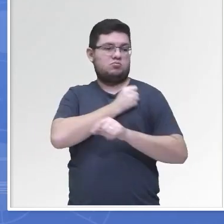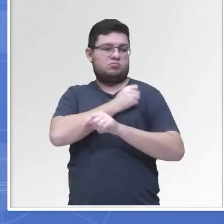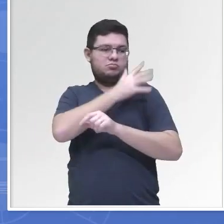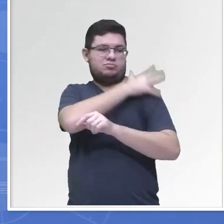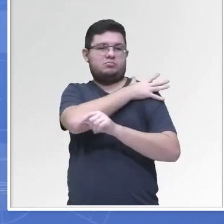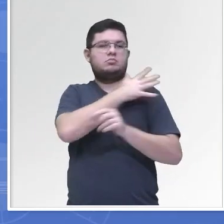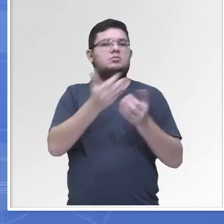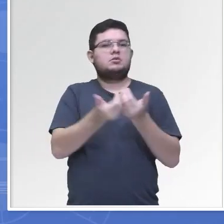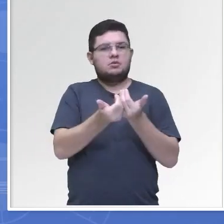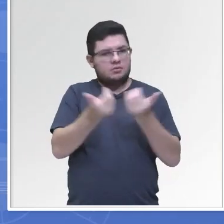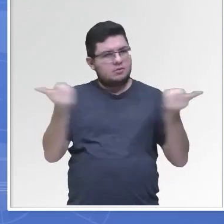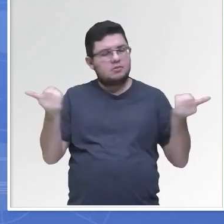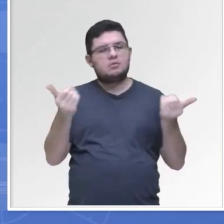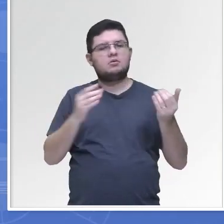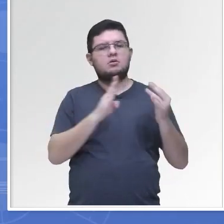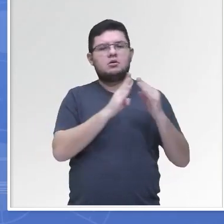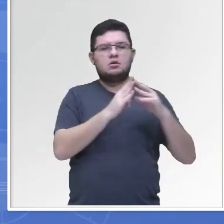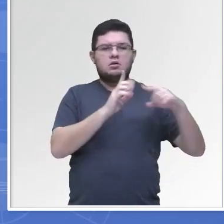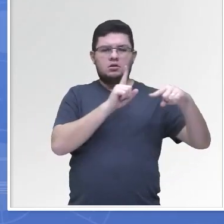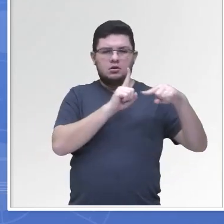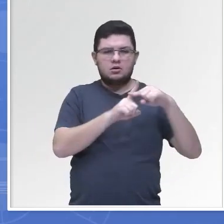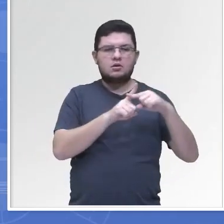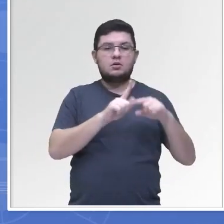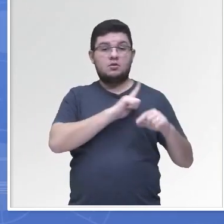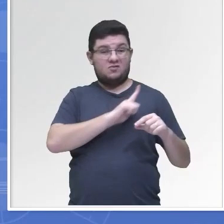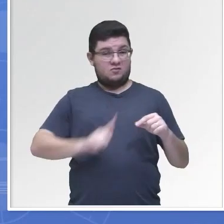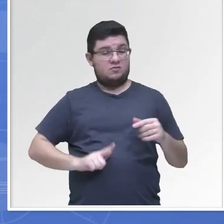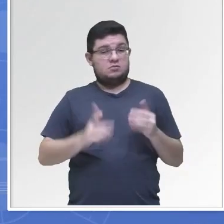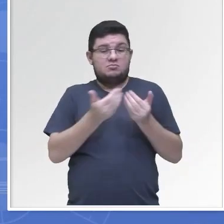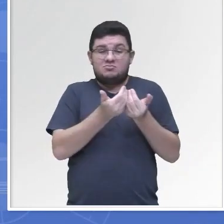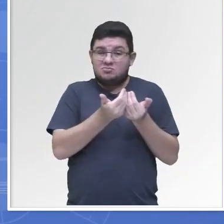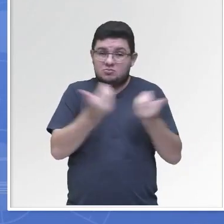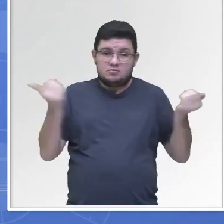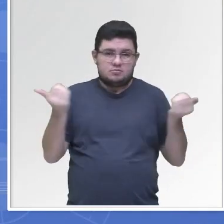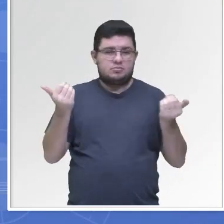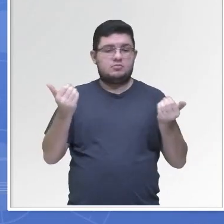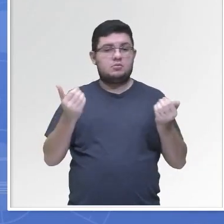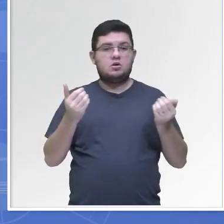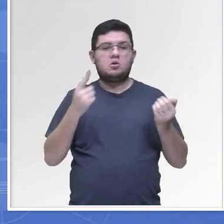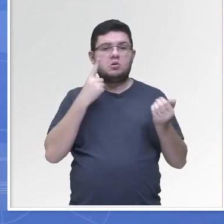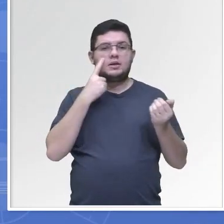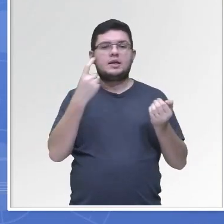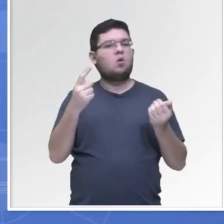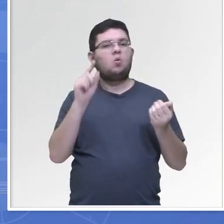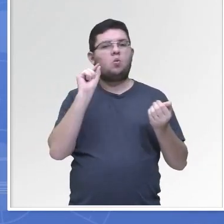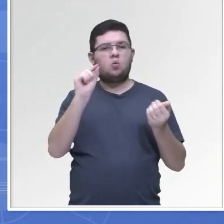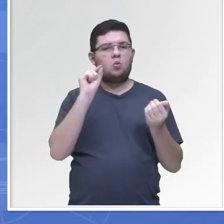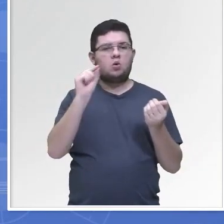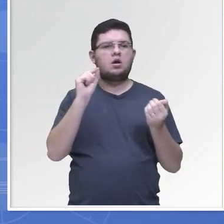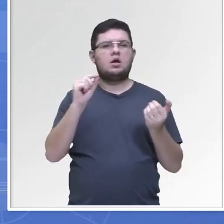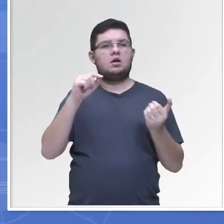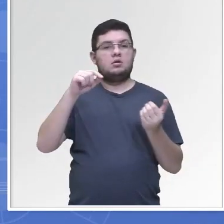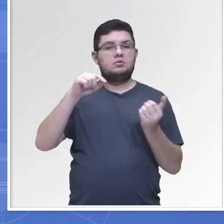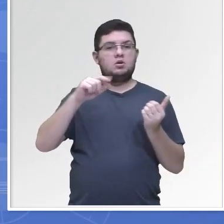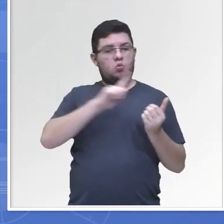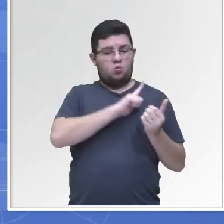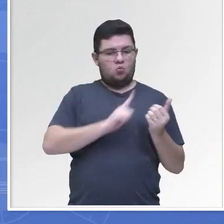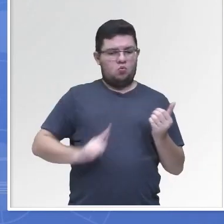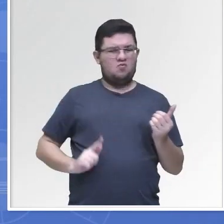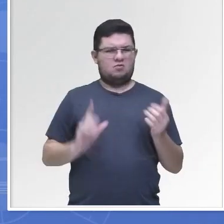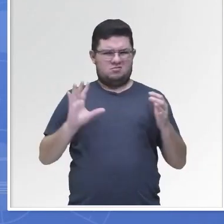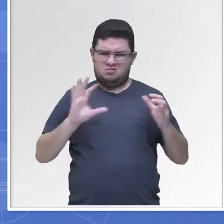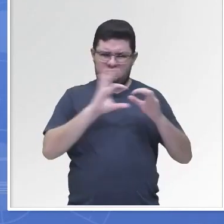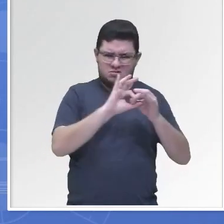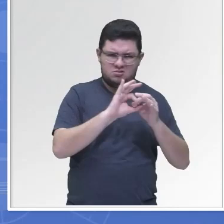são instituições totalmente separadas. Não é interessante que tenha, dentro do Estado, dos poderes,